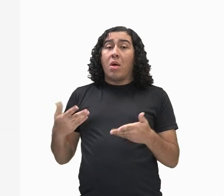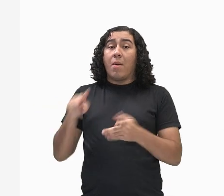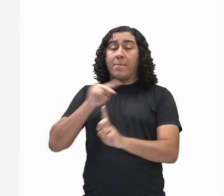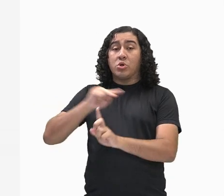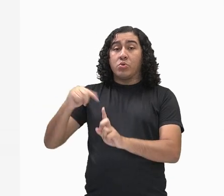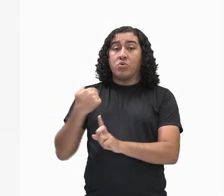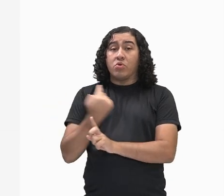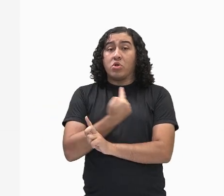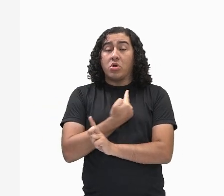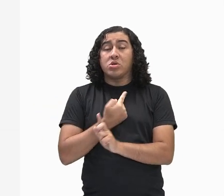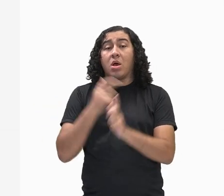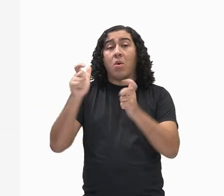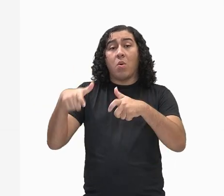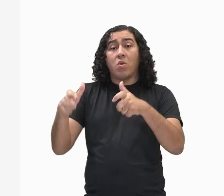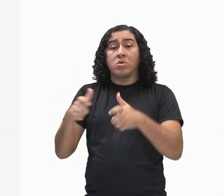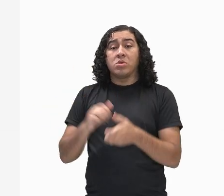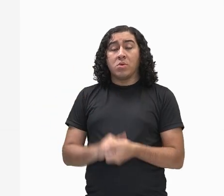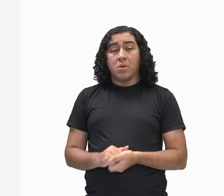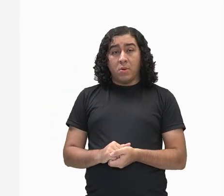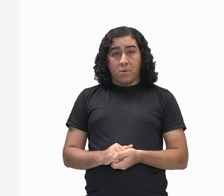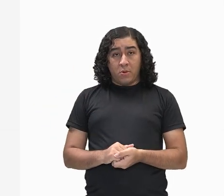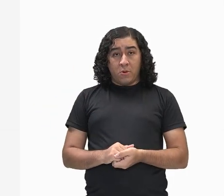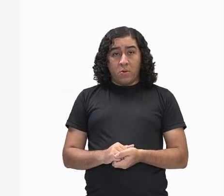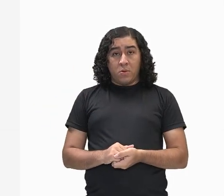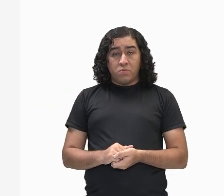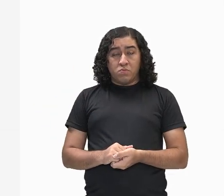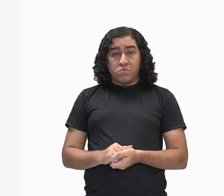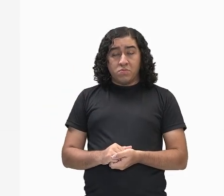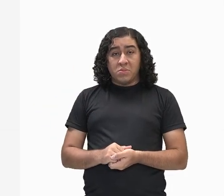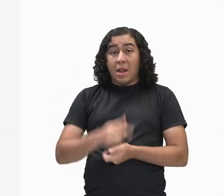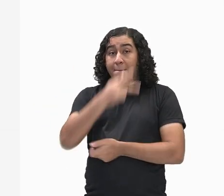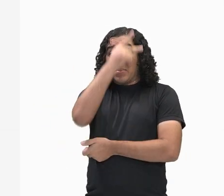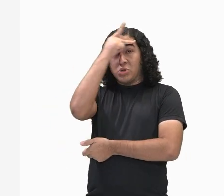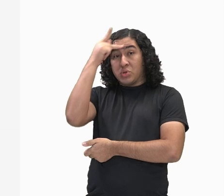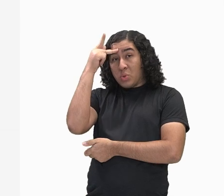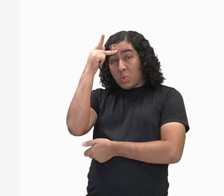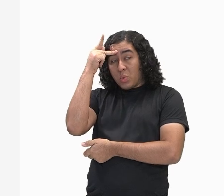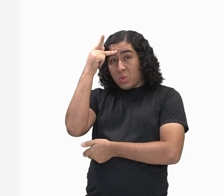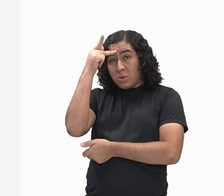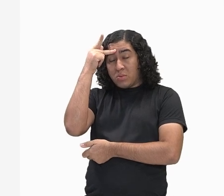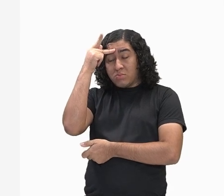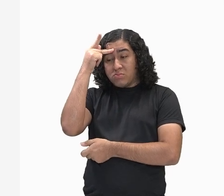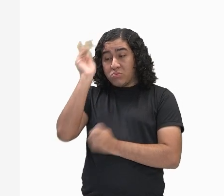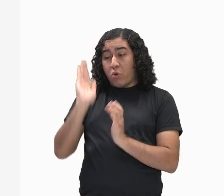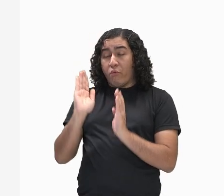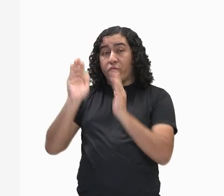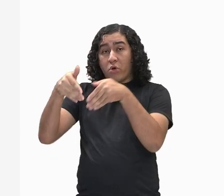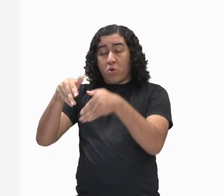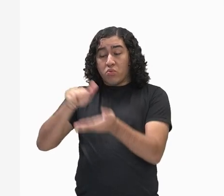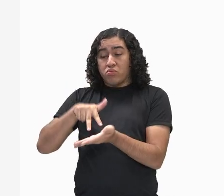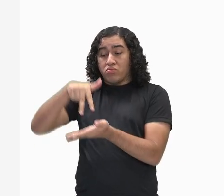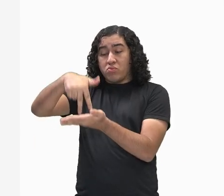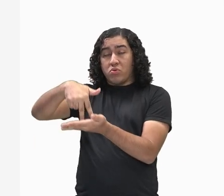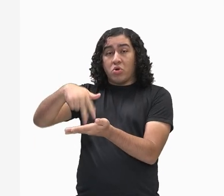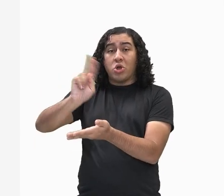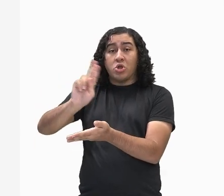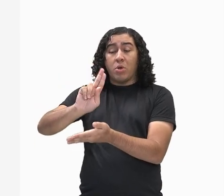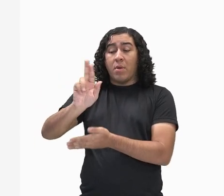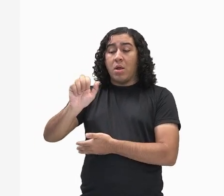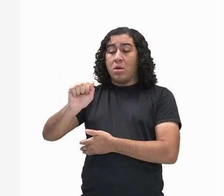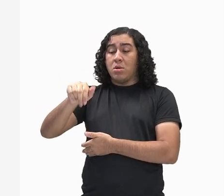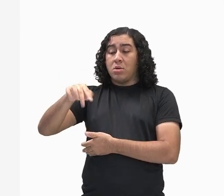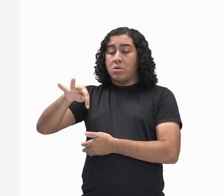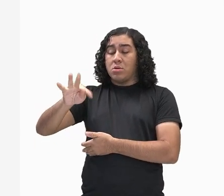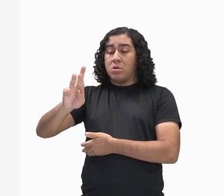de mundo está centrada onde? No homem. É o período chamado de antropocêntrico, né?